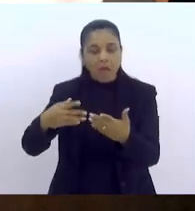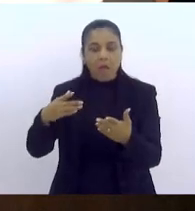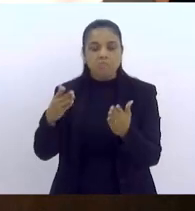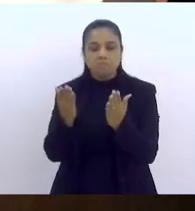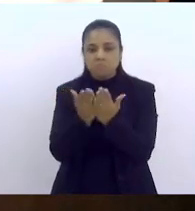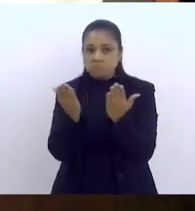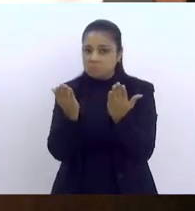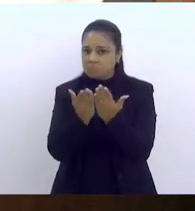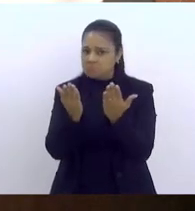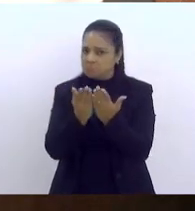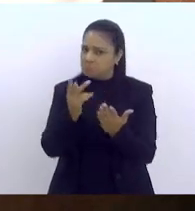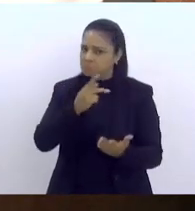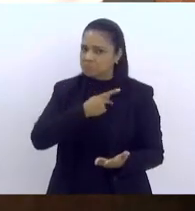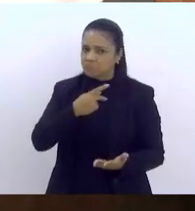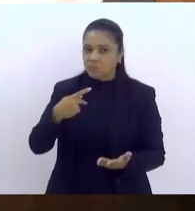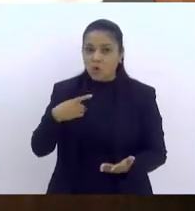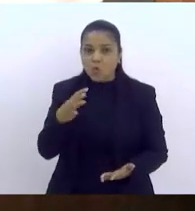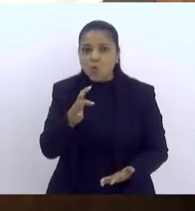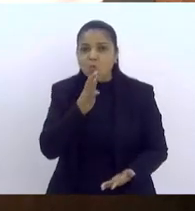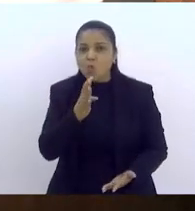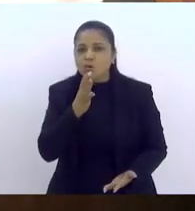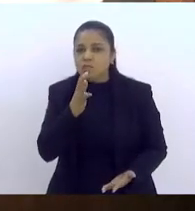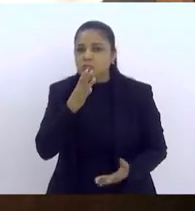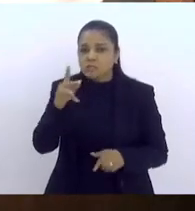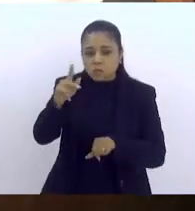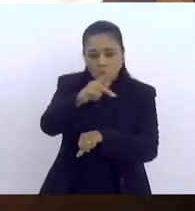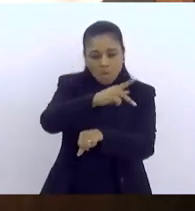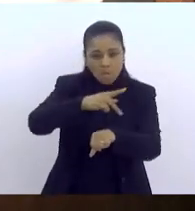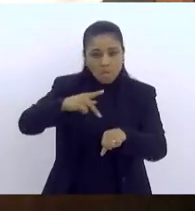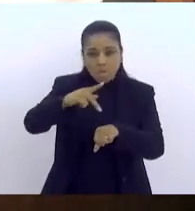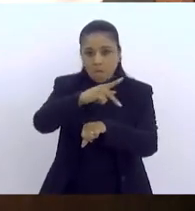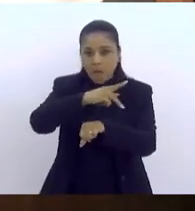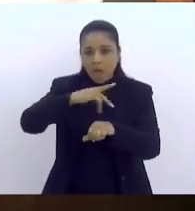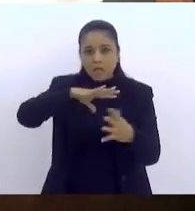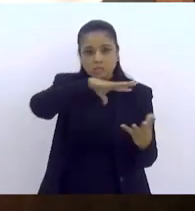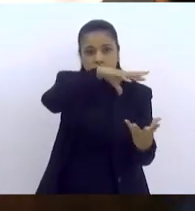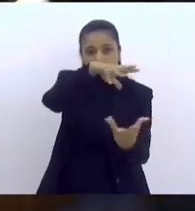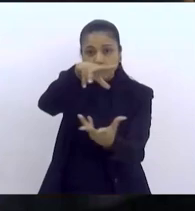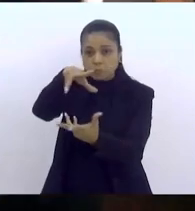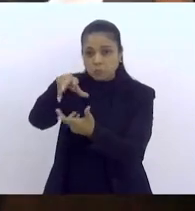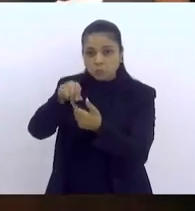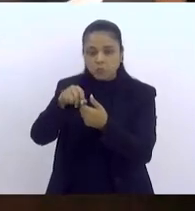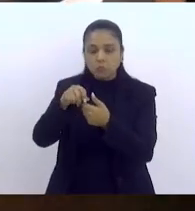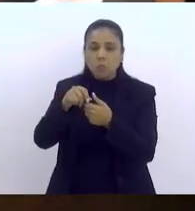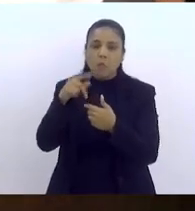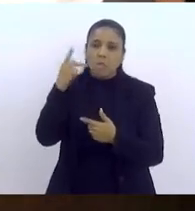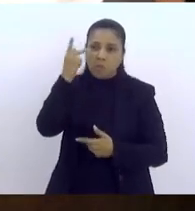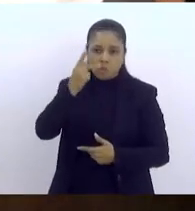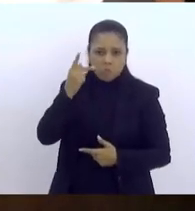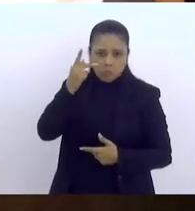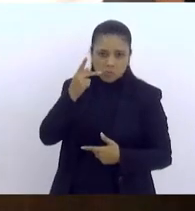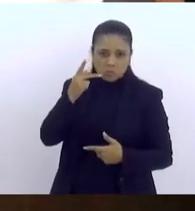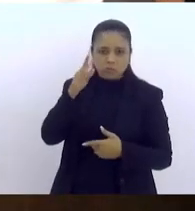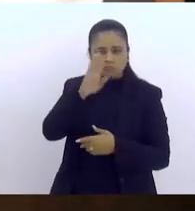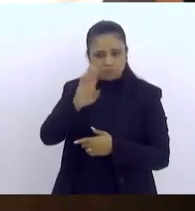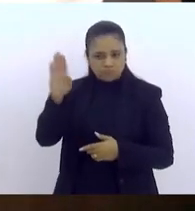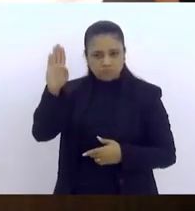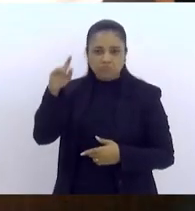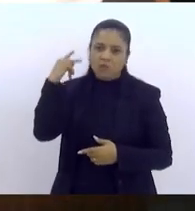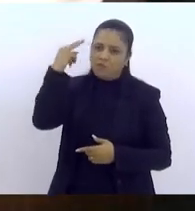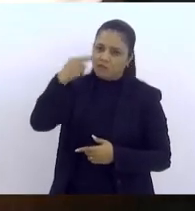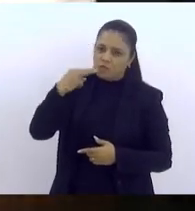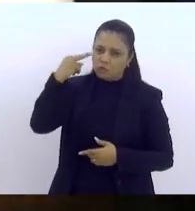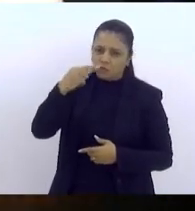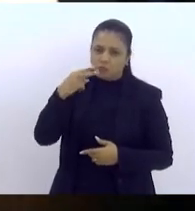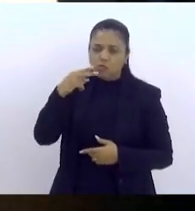renomado, conhecido internacionalmente, não só por sua vertente política, que o elegeu vereador na cidade de